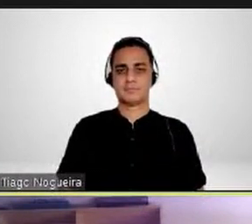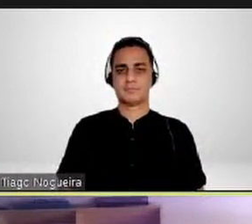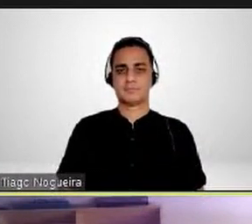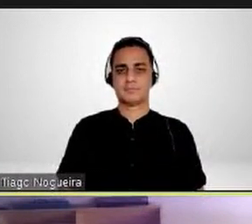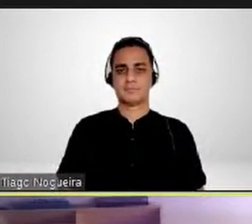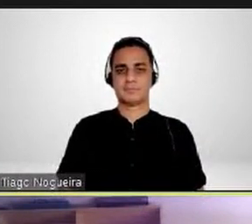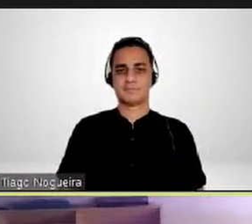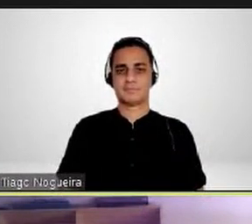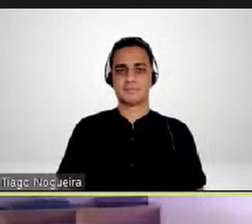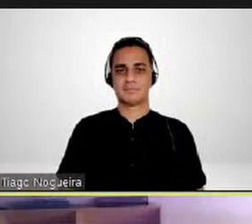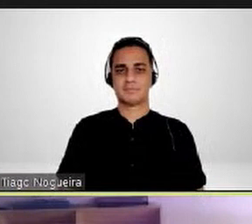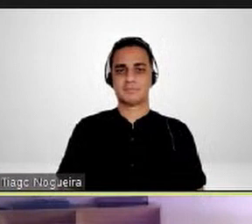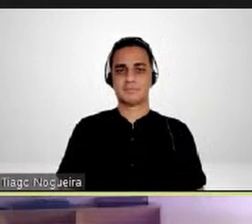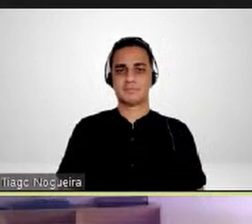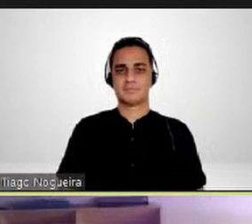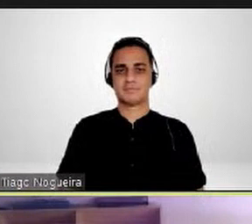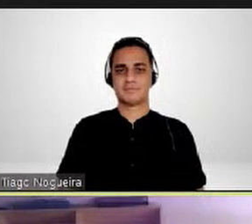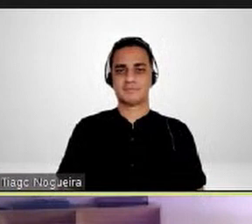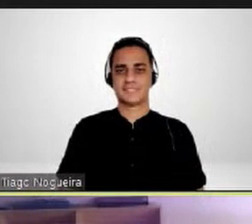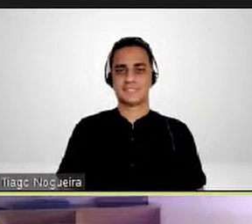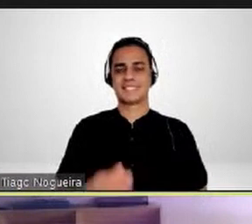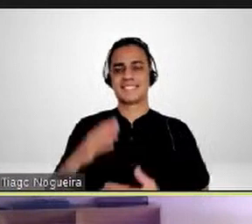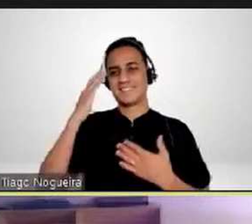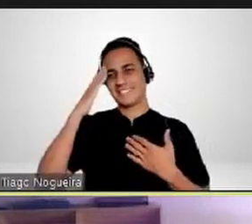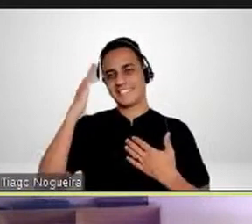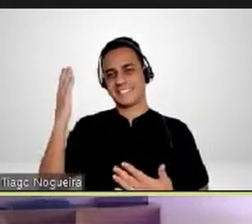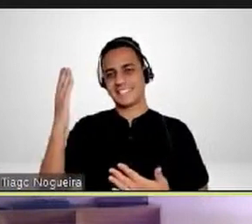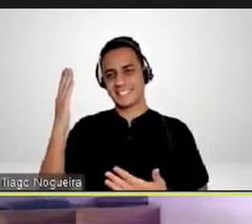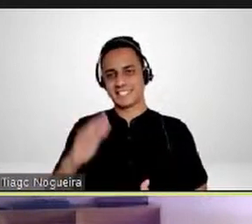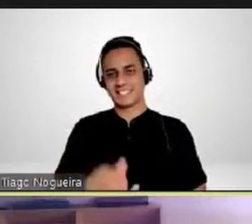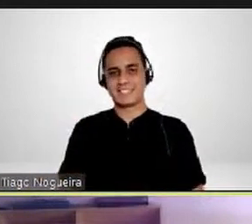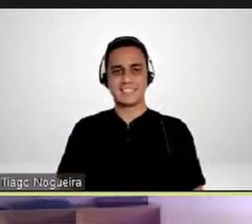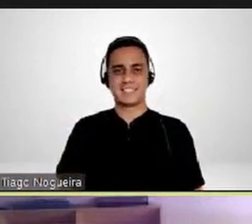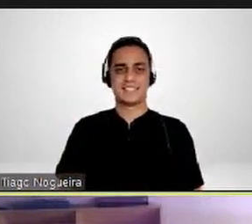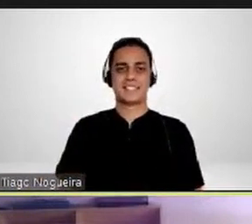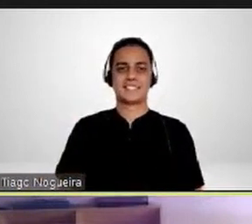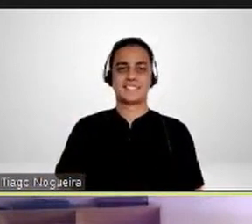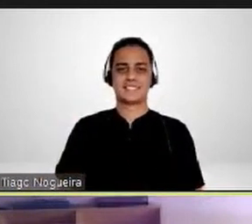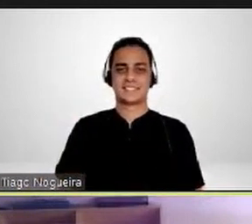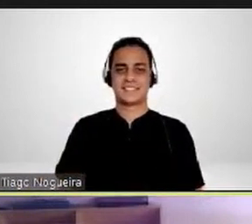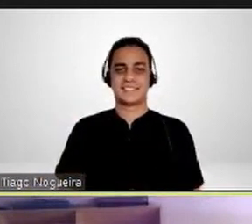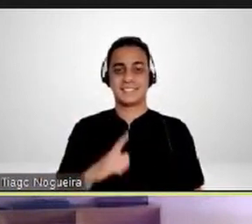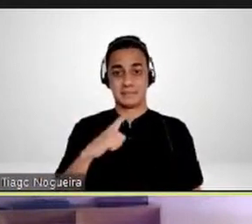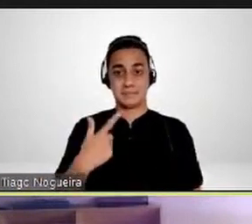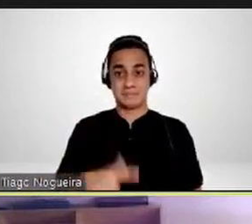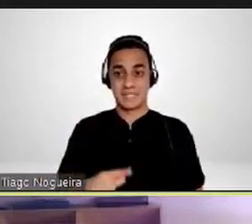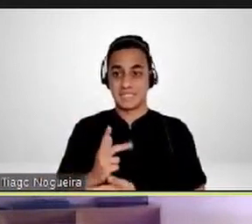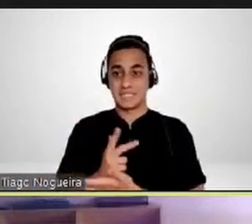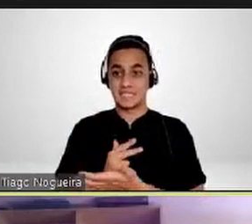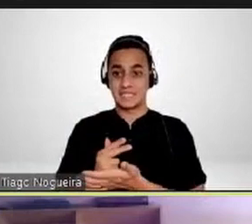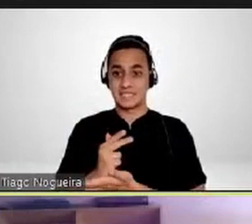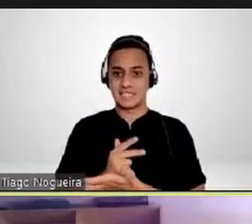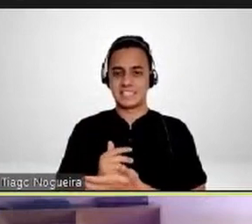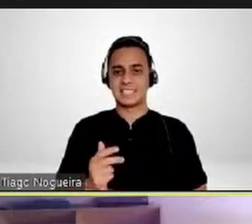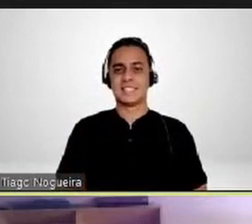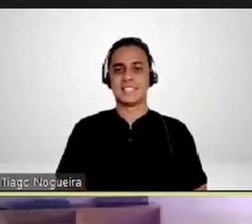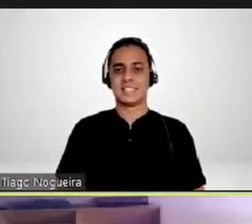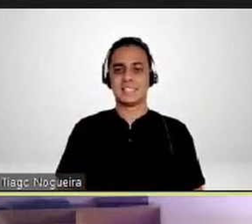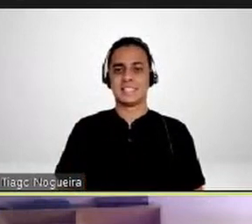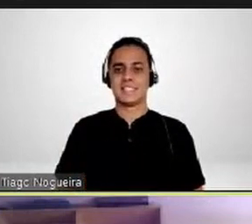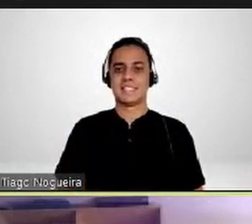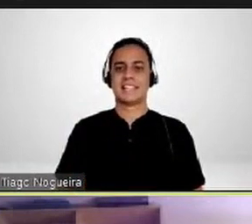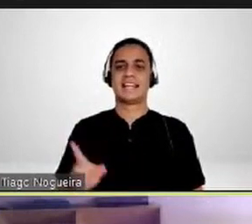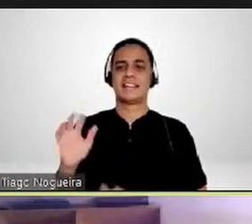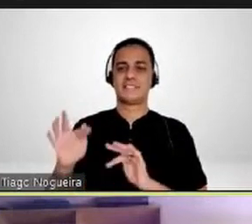Tudo bem. Obrigada, gente. Tá, tem mais desenho. Ao fim era do menino que